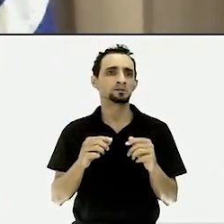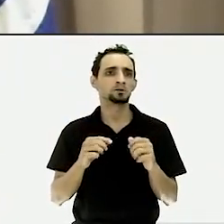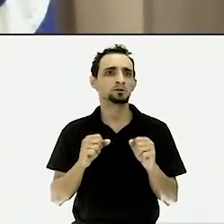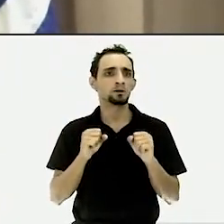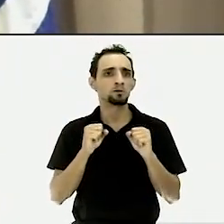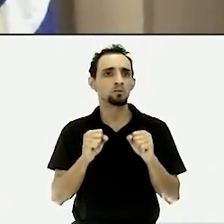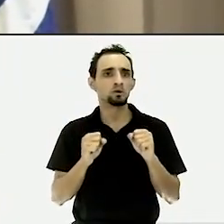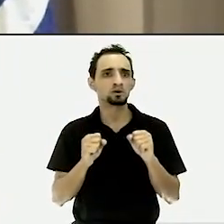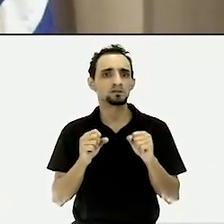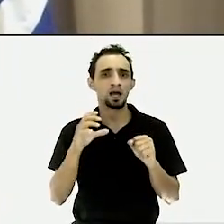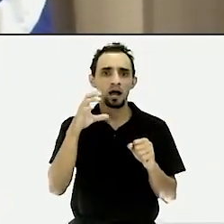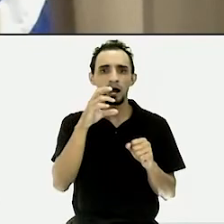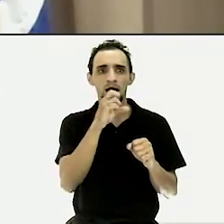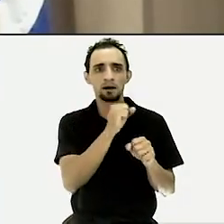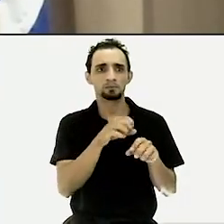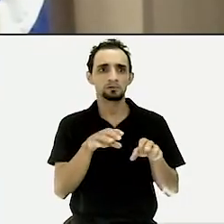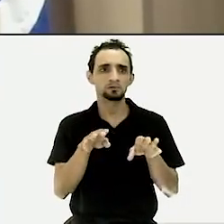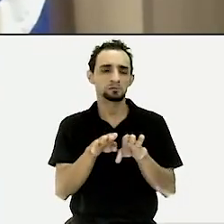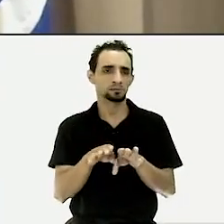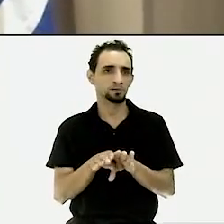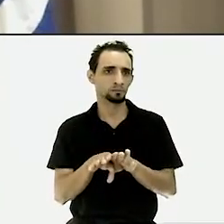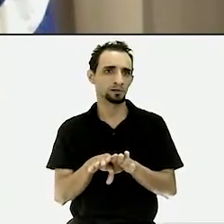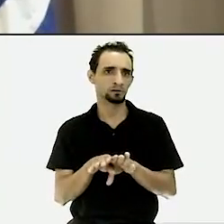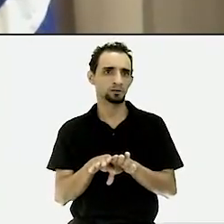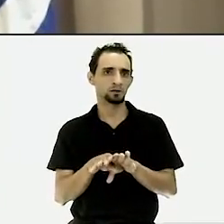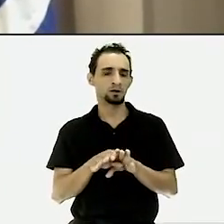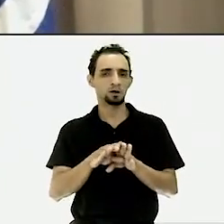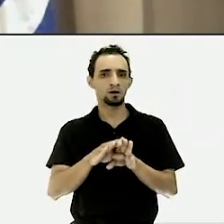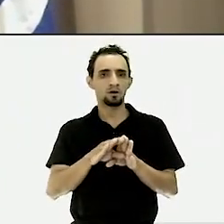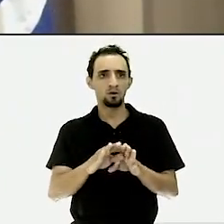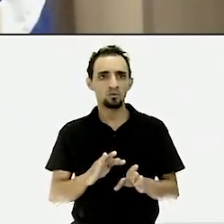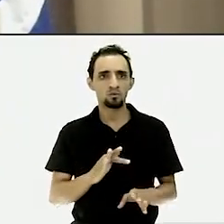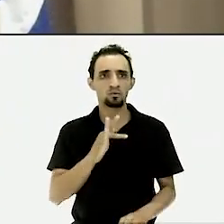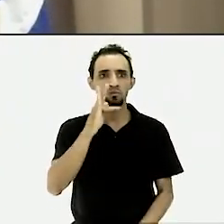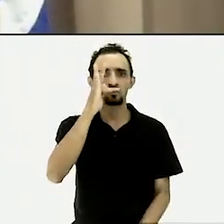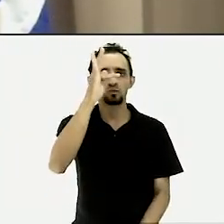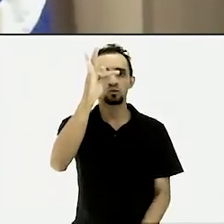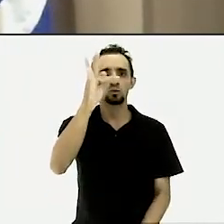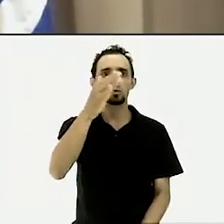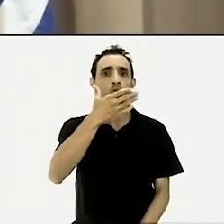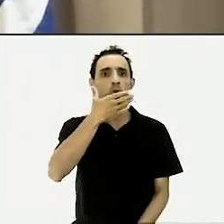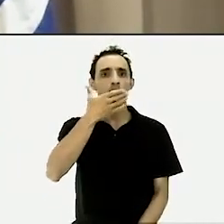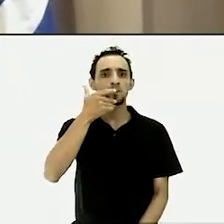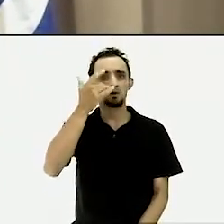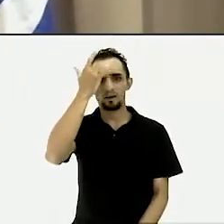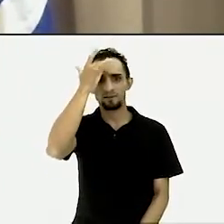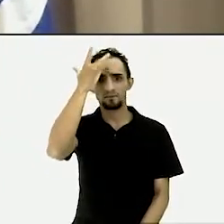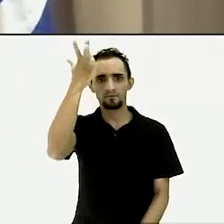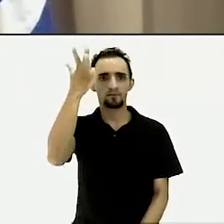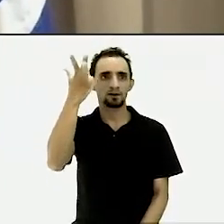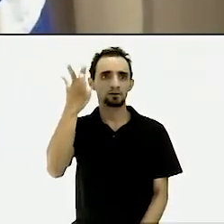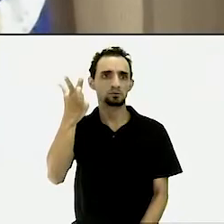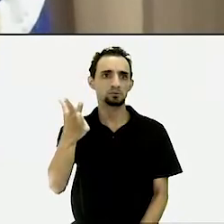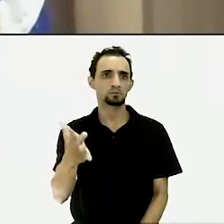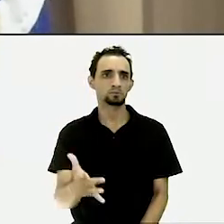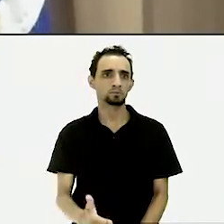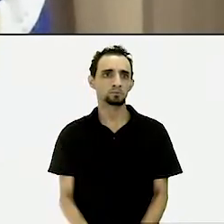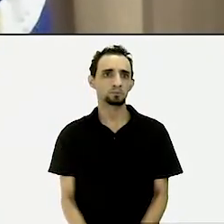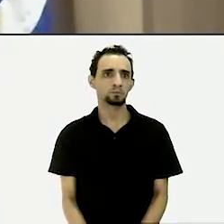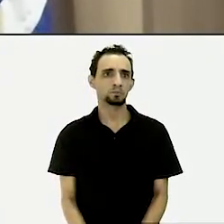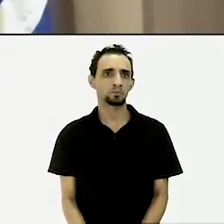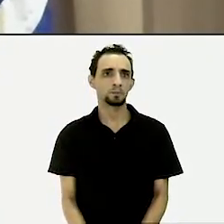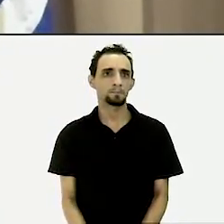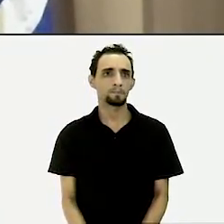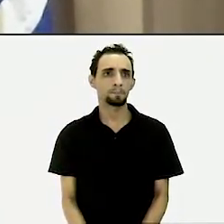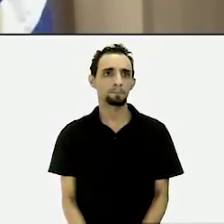que me marca, porque eu sou filho de um servente de escola que tinha sete bocas para comer em casa, nunca tivemos conhecimento de plano de saúde. Tudo o que